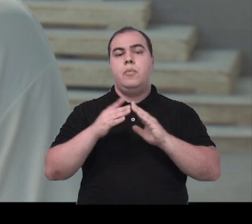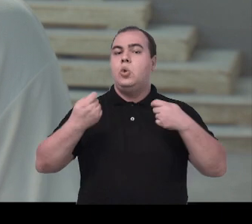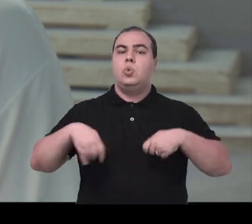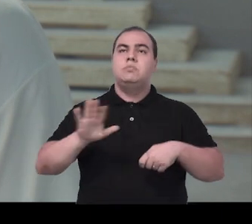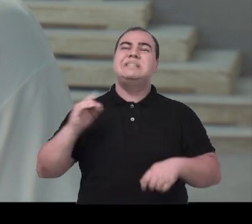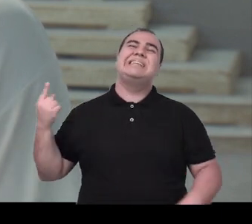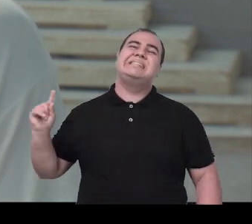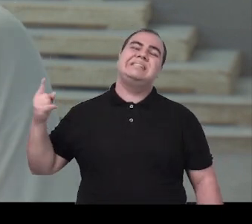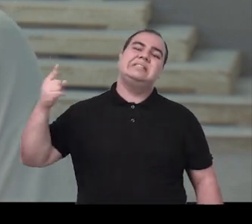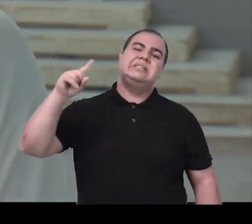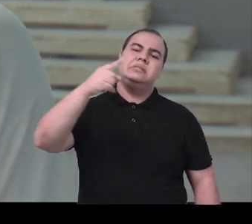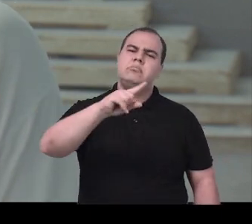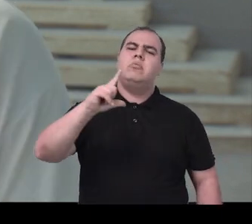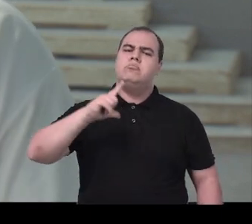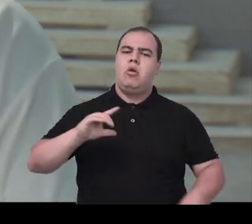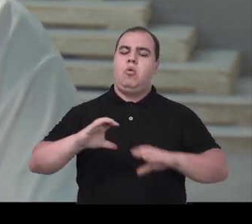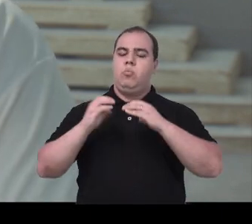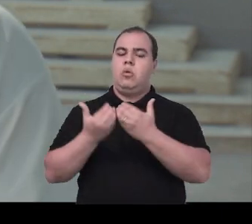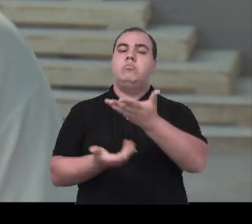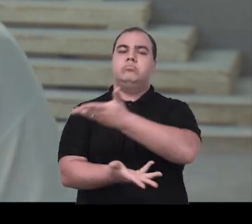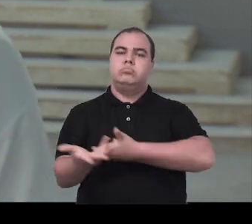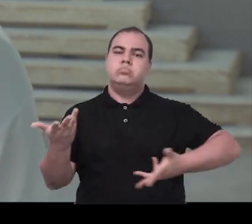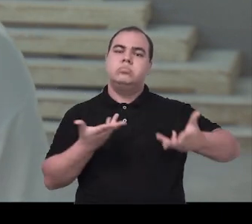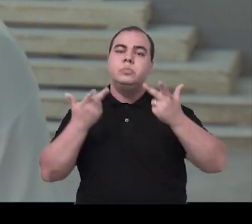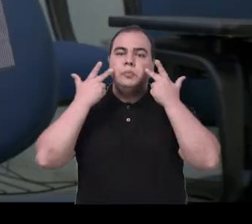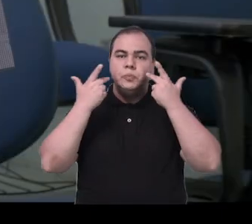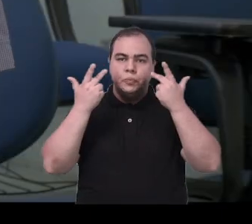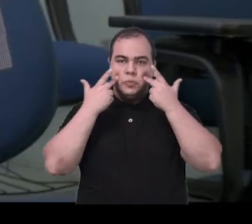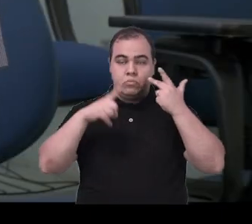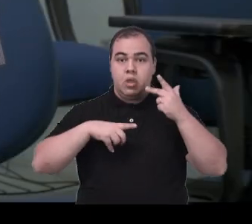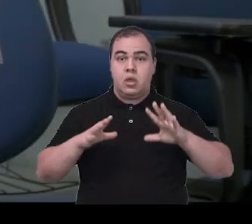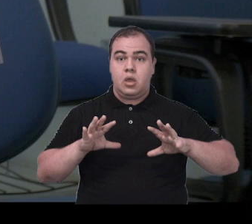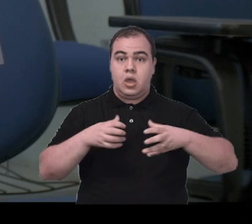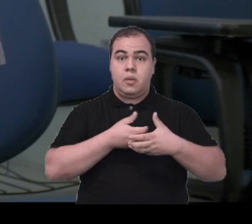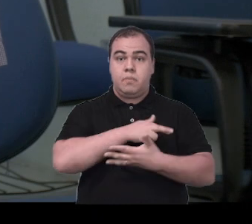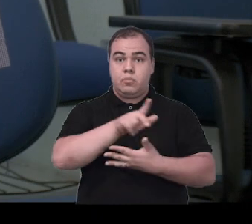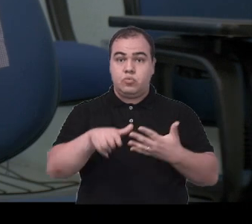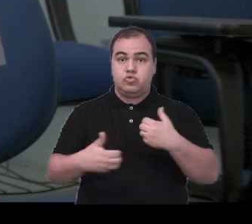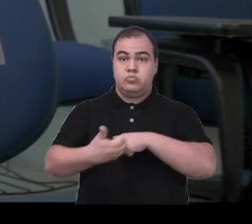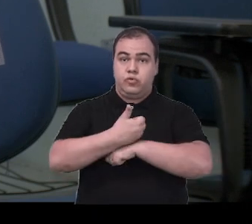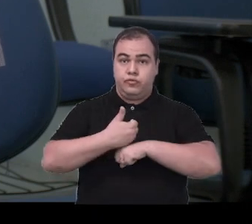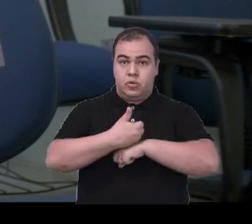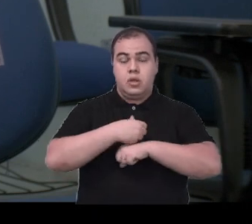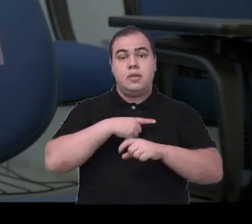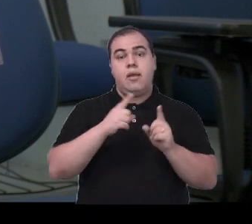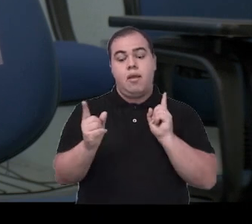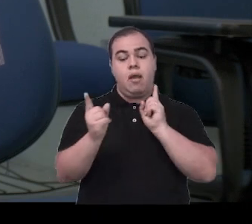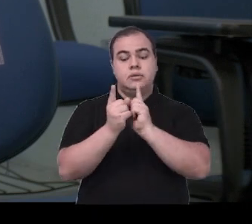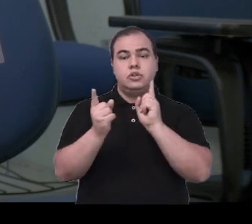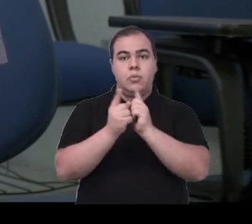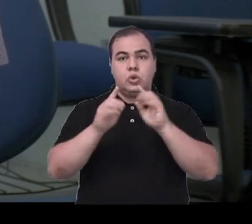onde ela mora. Ela não precisa ir lá no outro lugar, né? Ela mantém um convívio com a comunidade, né? Que uma equipe multiprofissional, não só psiquiatra, faz uma